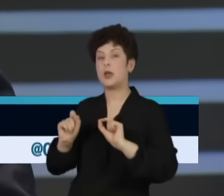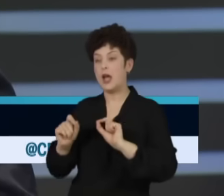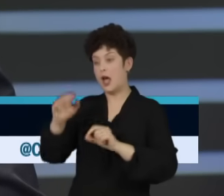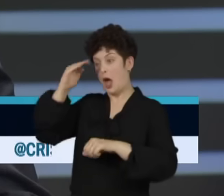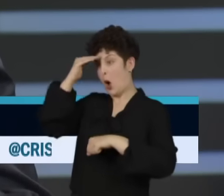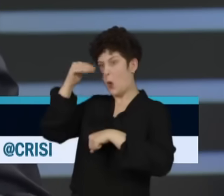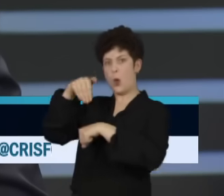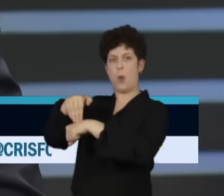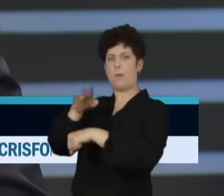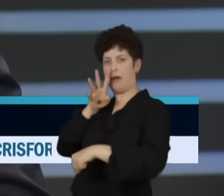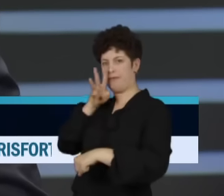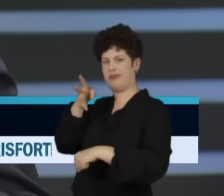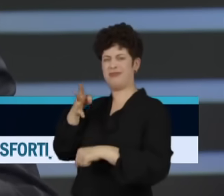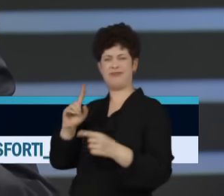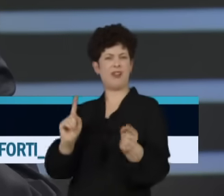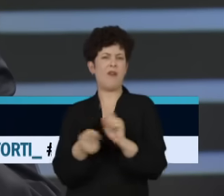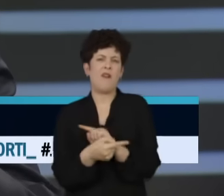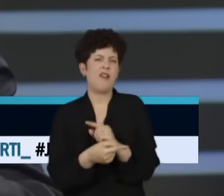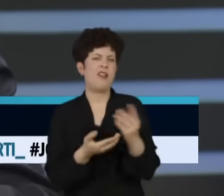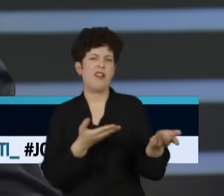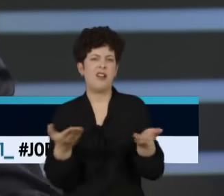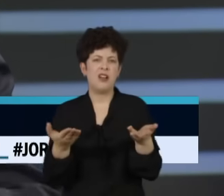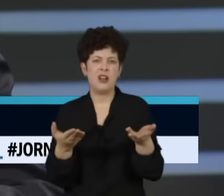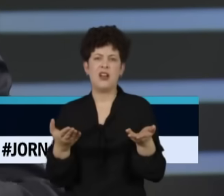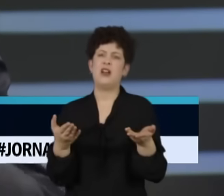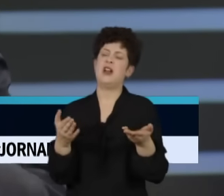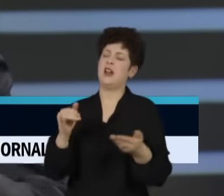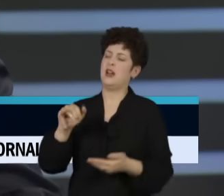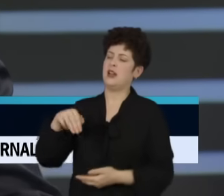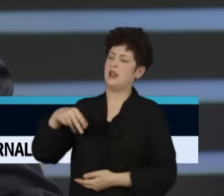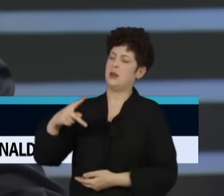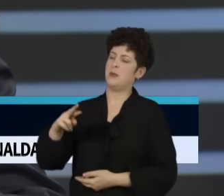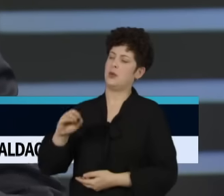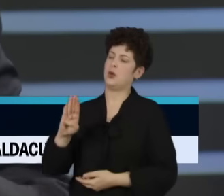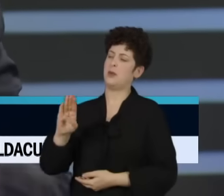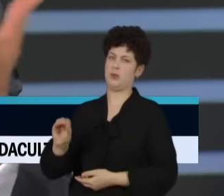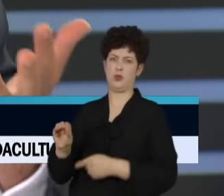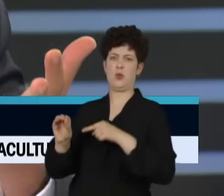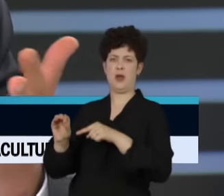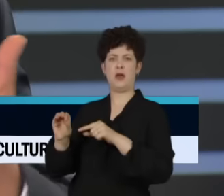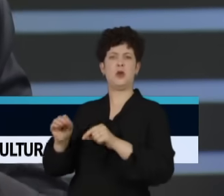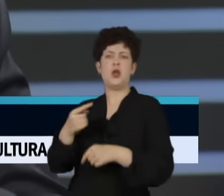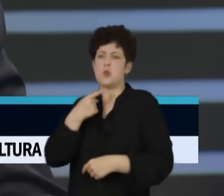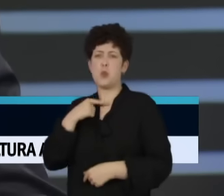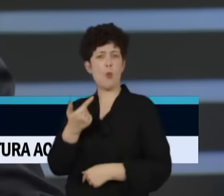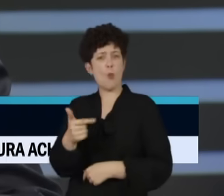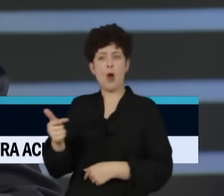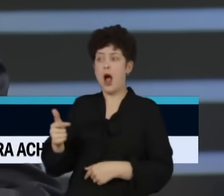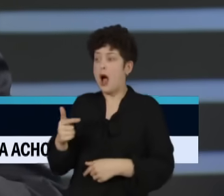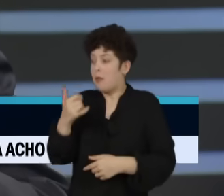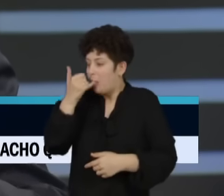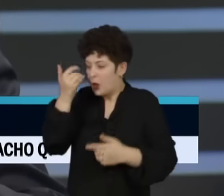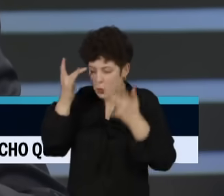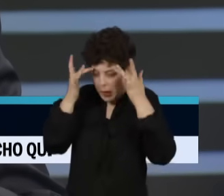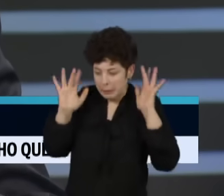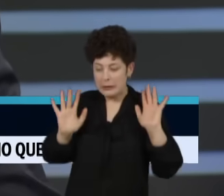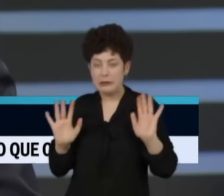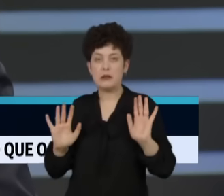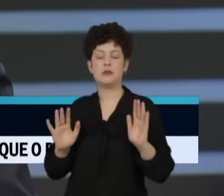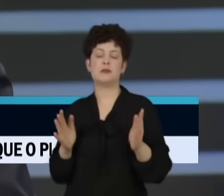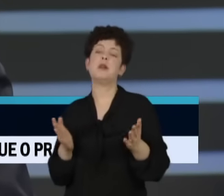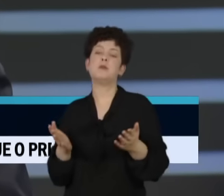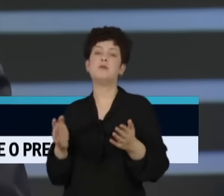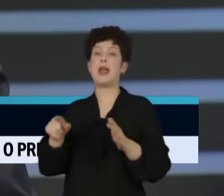culposa, o que até uma contradição, porque um ato ímprobo e ser culposo, ser sem ter a vontade, ser sem querer. Então